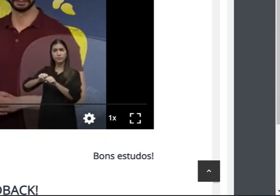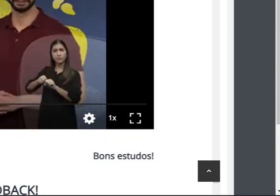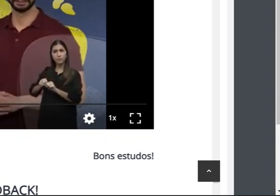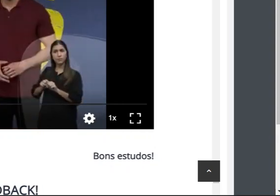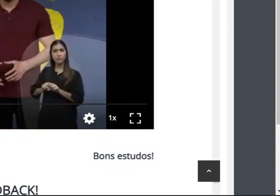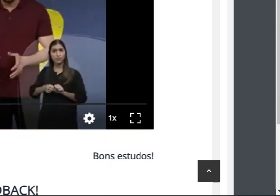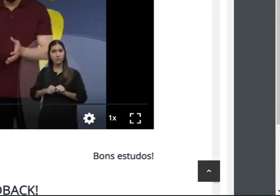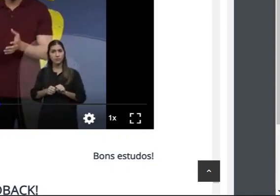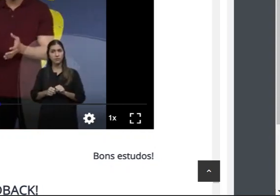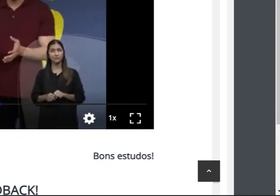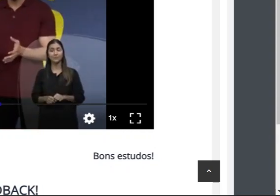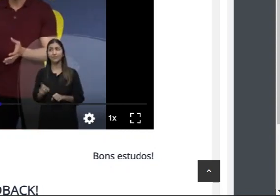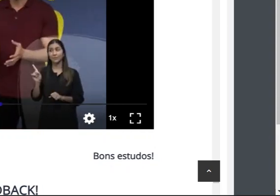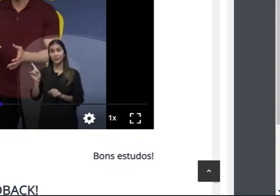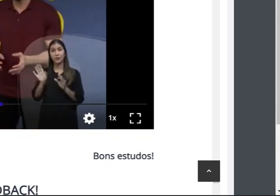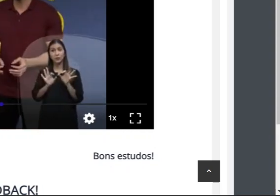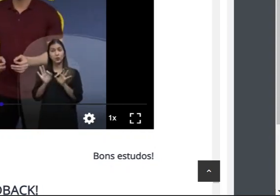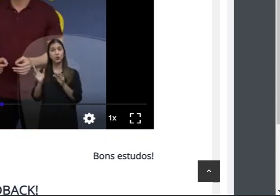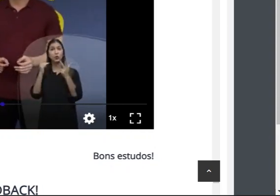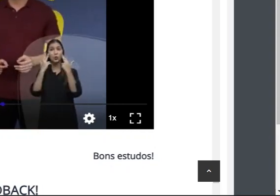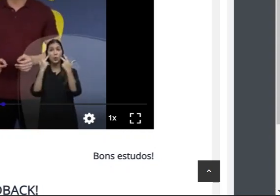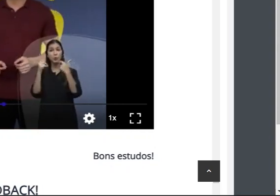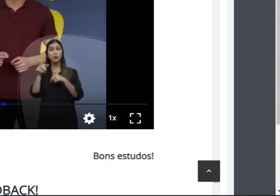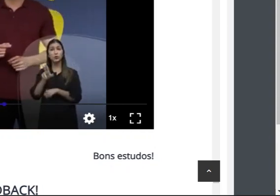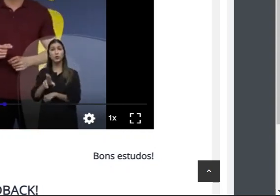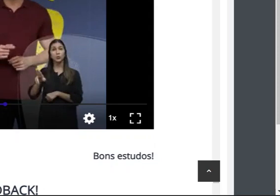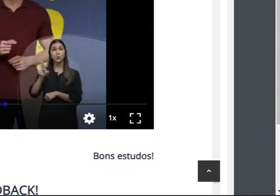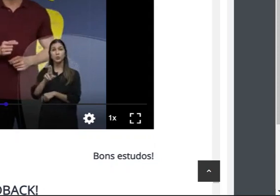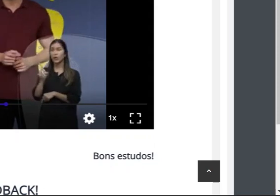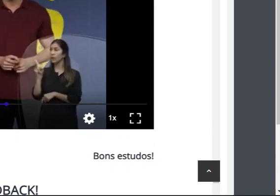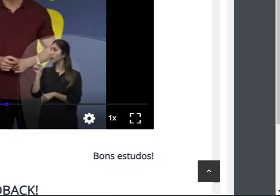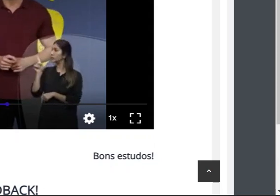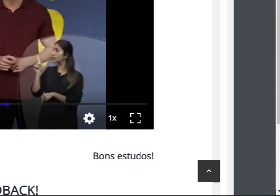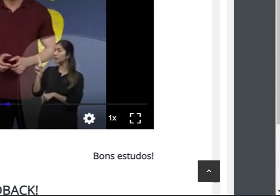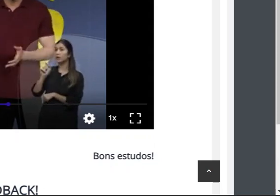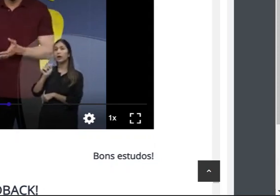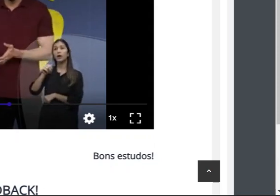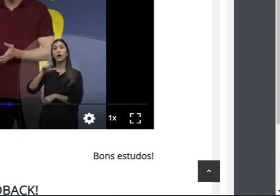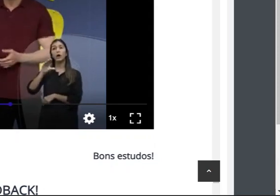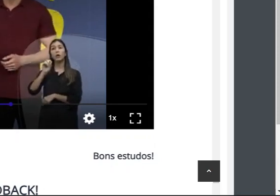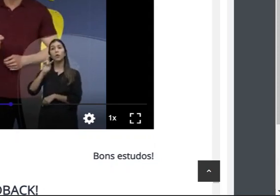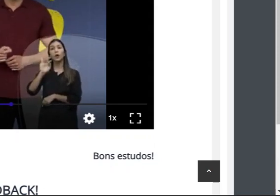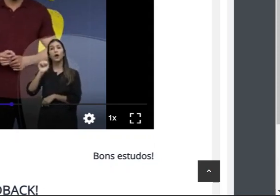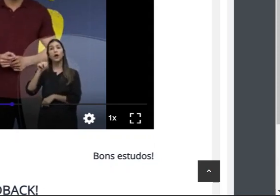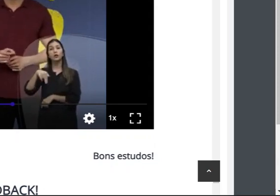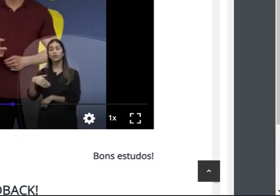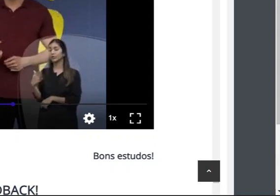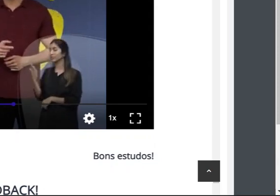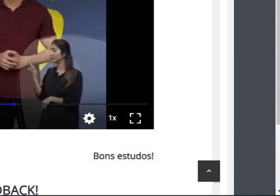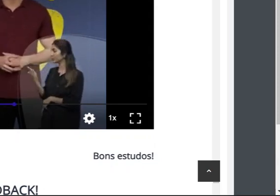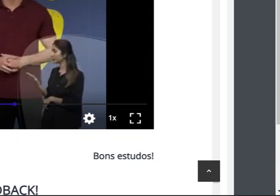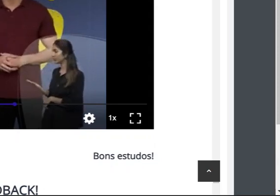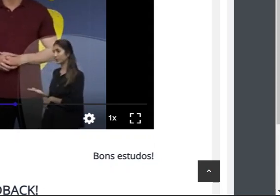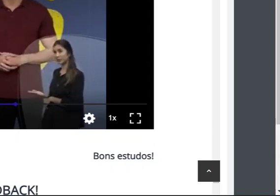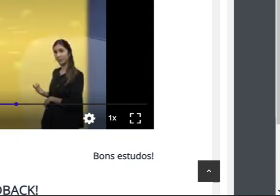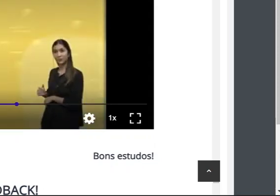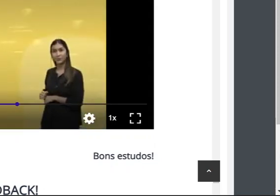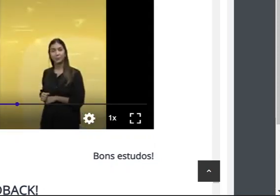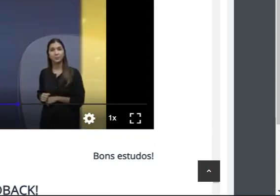viga. Para esse processo, normalmente são usados equipamentos de ancoragem, como cunhas, placas e